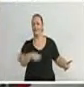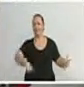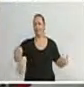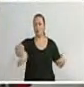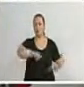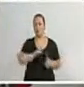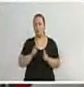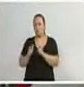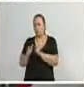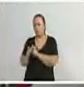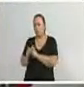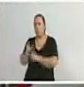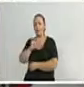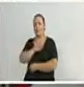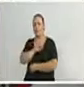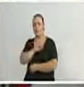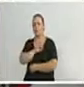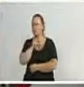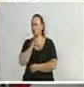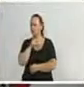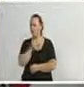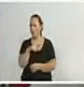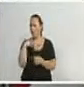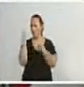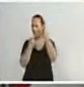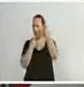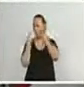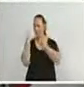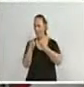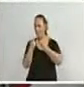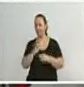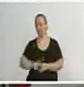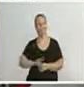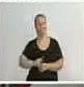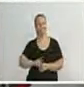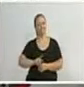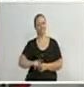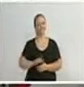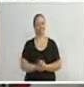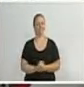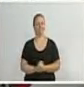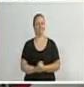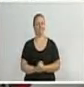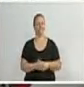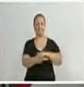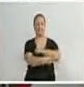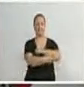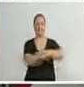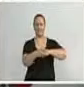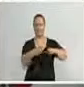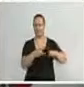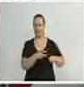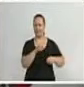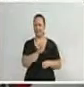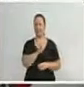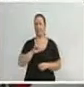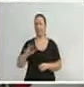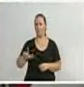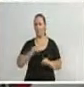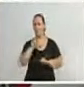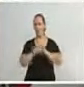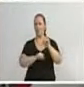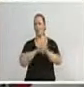militar. Não, não. A criminalidade em Blumenau achega-se às raias da